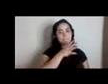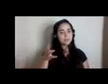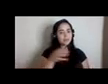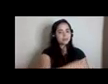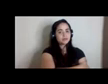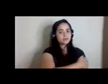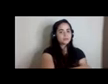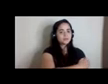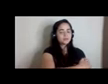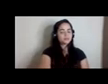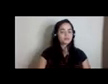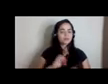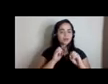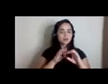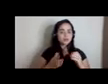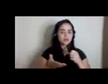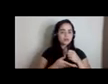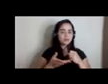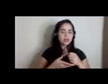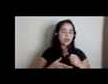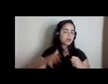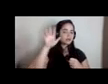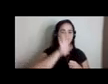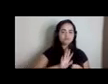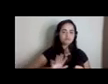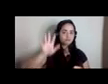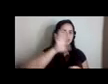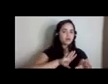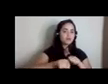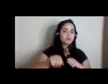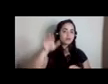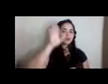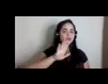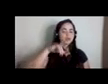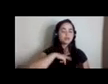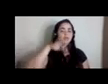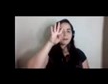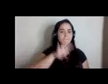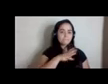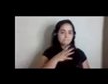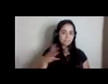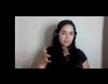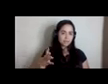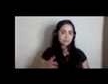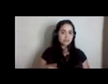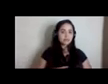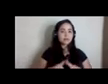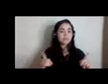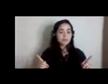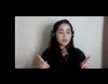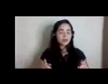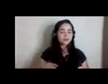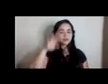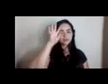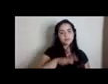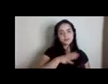educação básica, a educação geral, a formação geral tem uma matriz. Mas essa matriz,